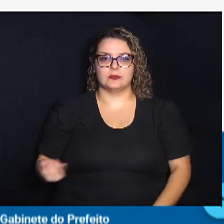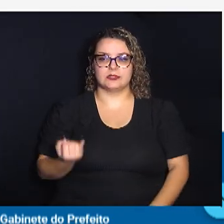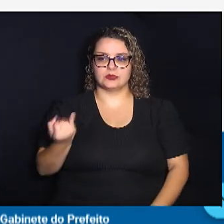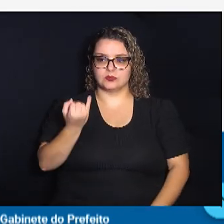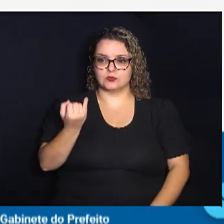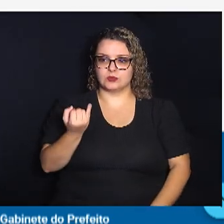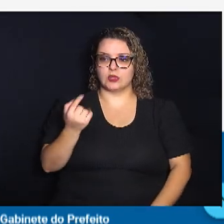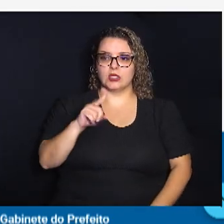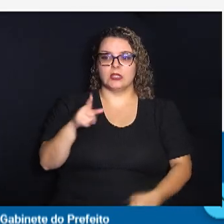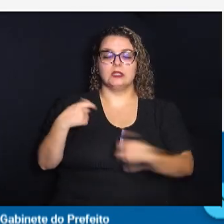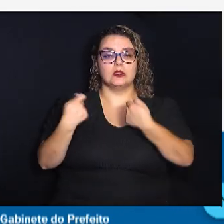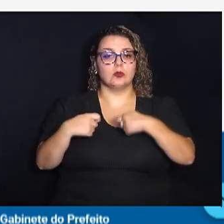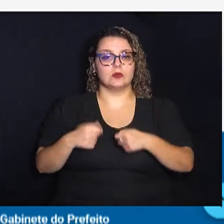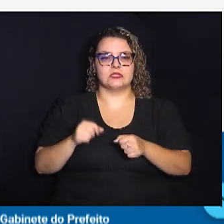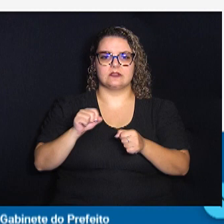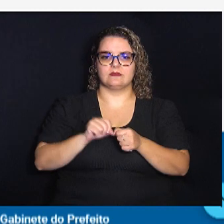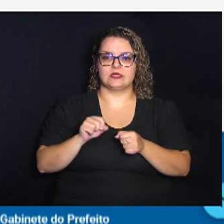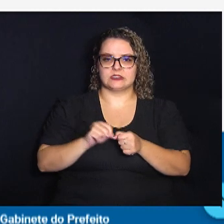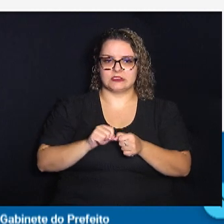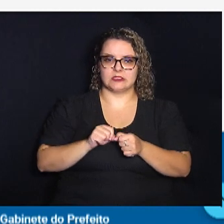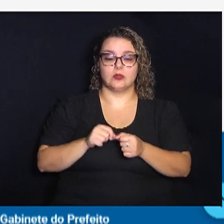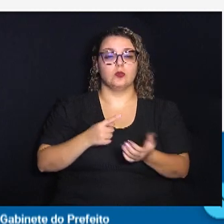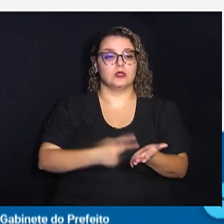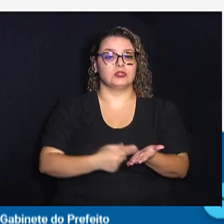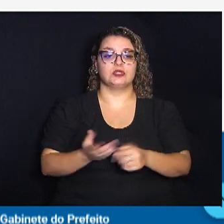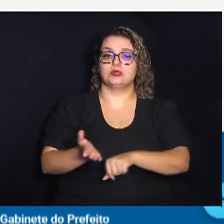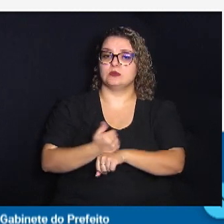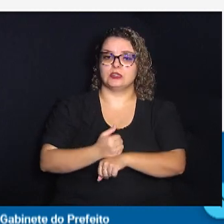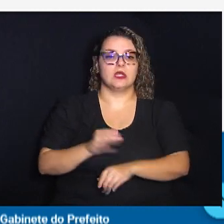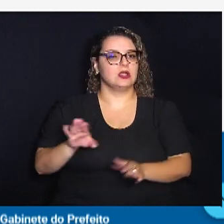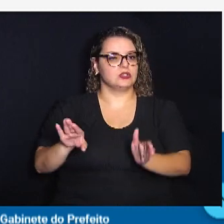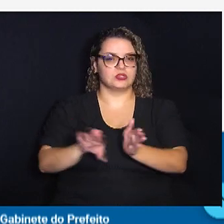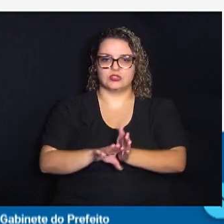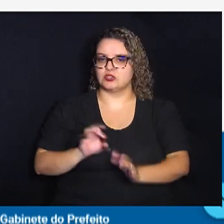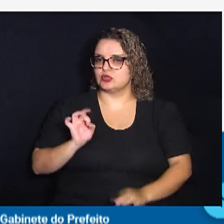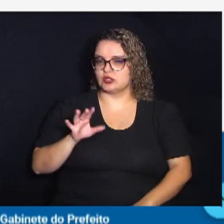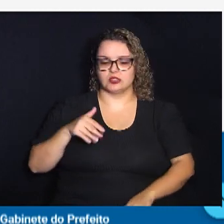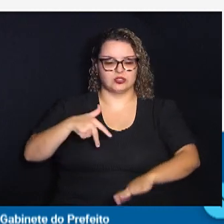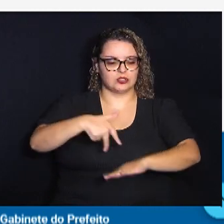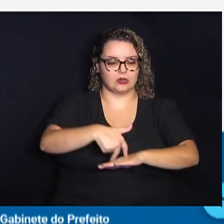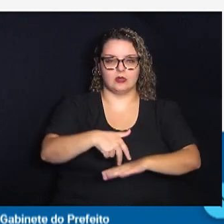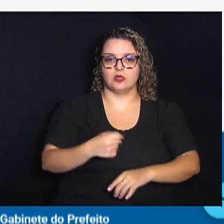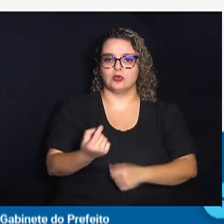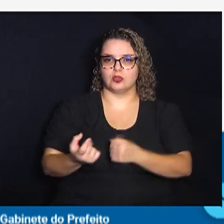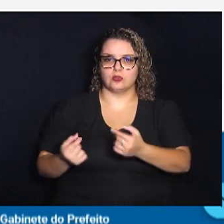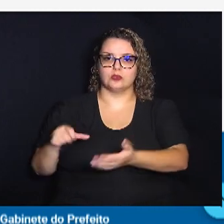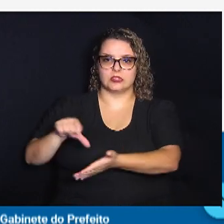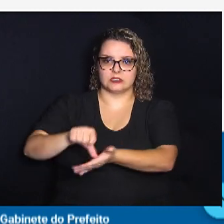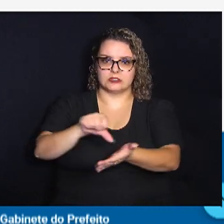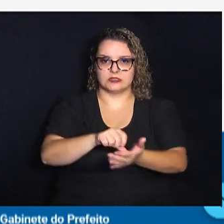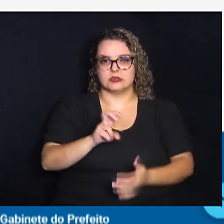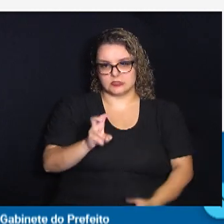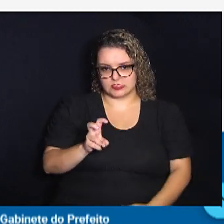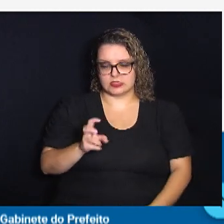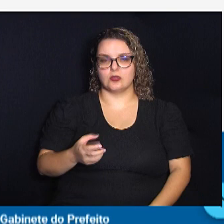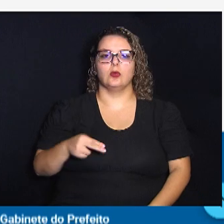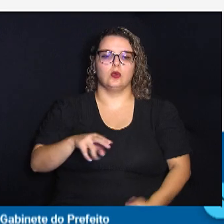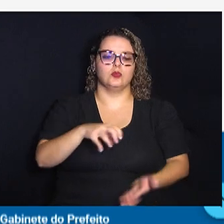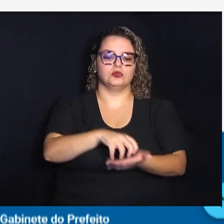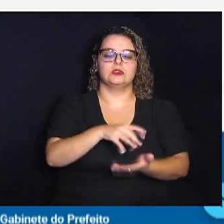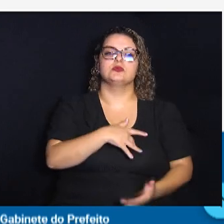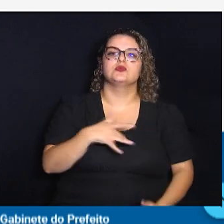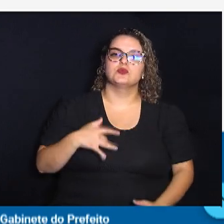não é preciso realizar o agendamento, é só chegar em um dos centros de saúde ou um desses 5